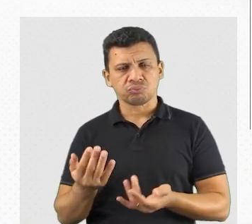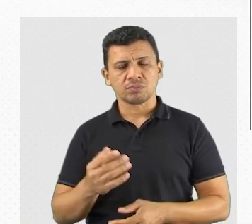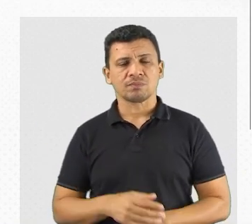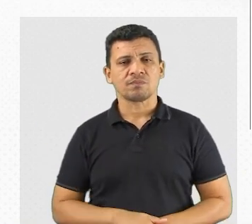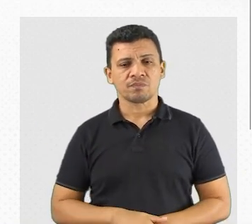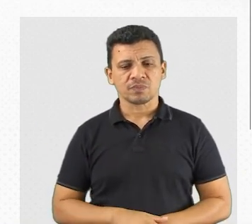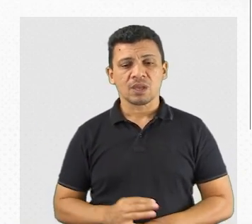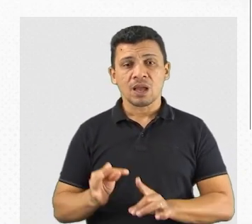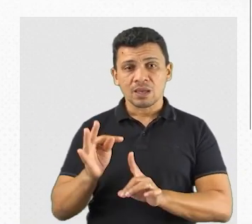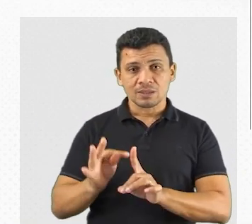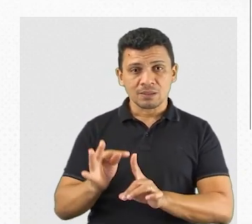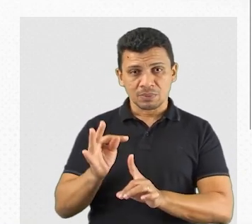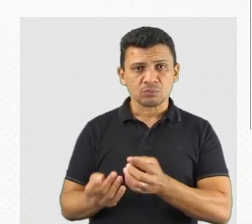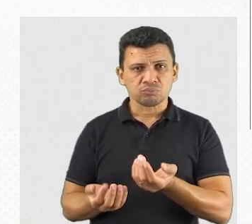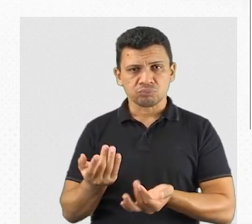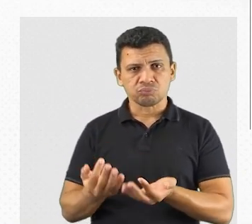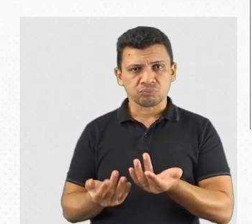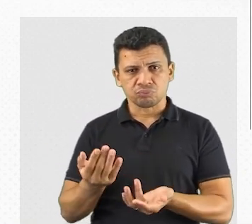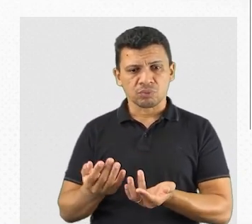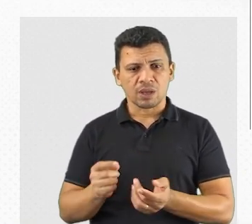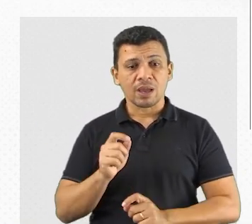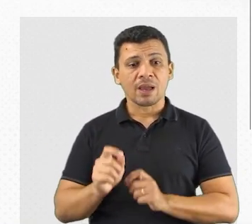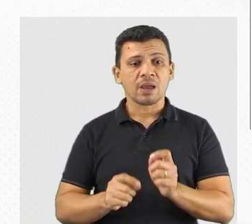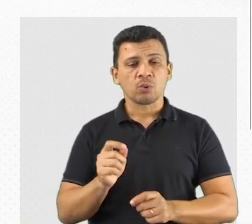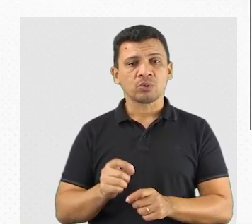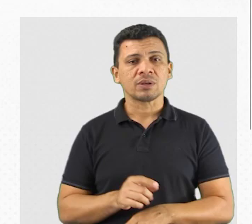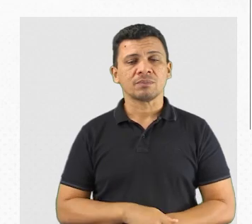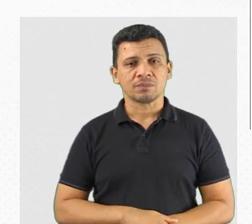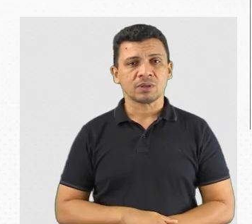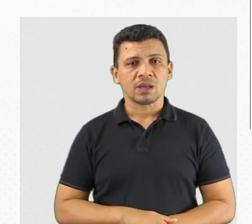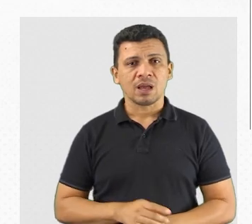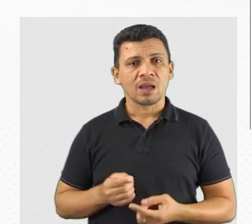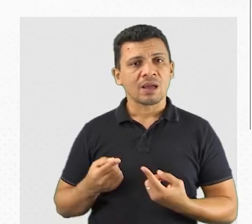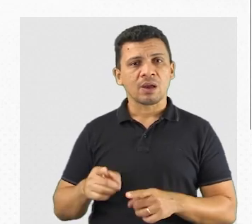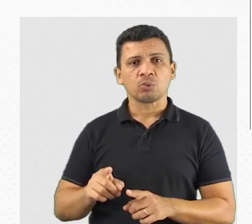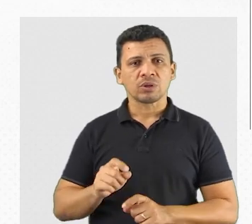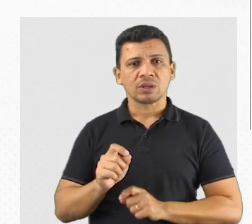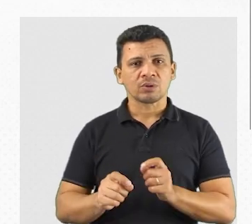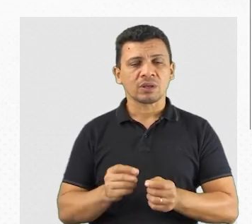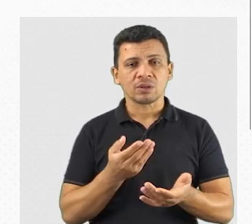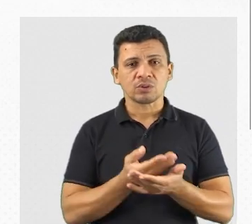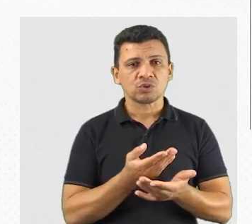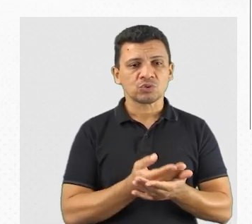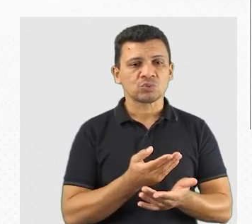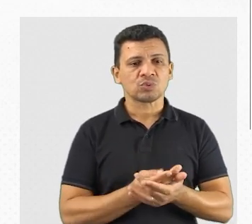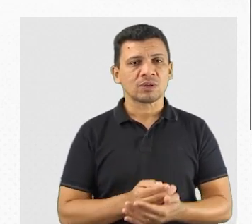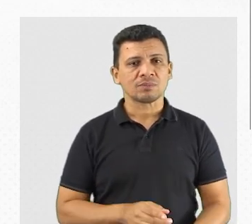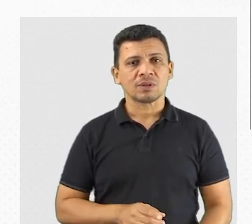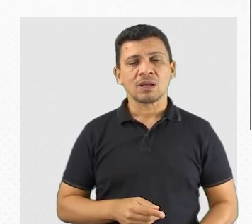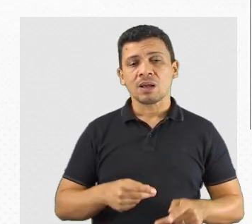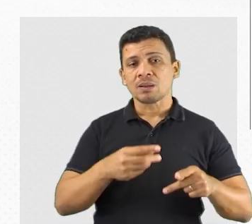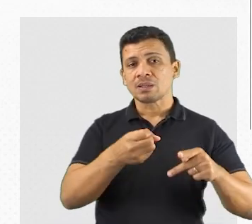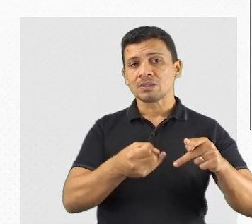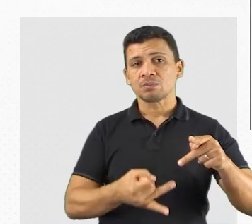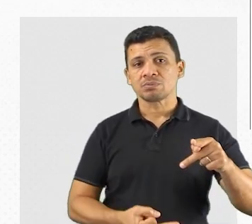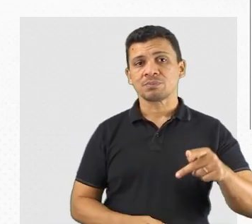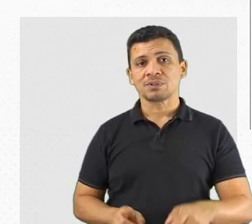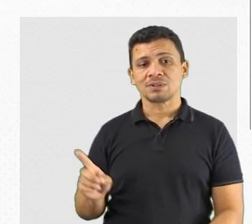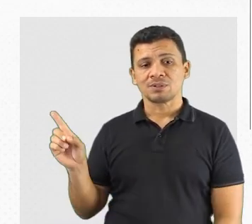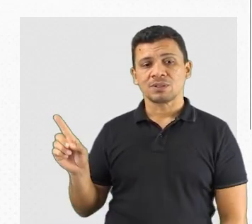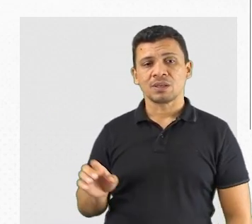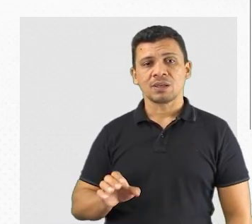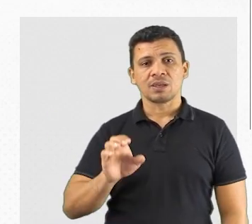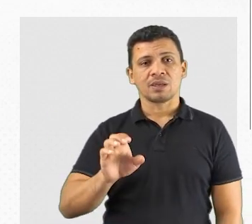a temperatura de ebulição, é um efeito que a ebulioscopia vai estudar. Então, o que a ebulioscopia